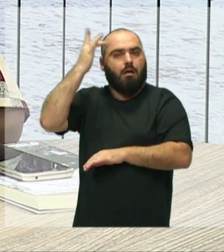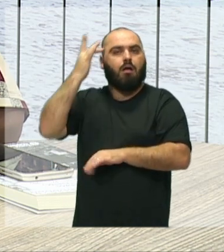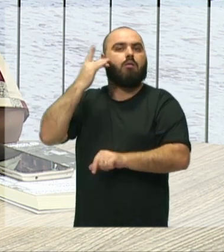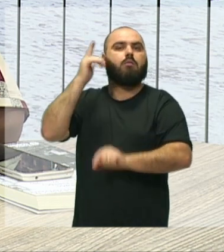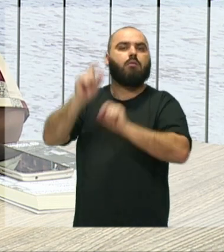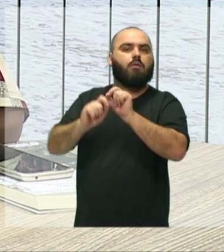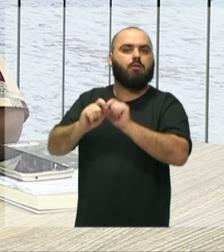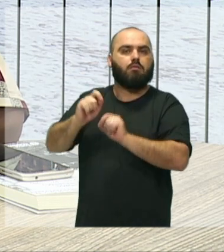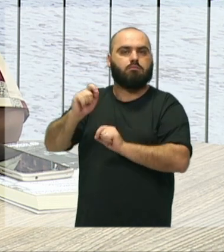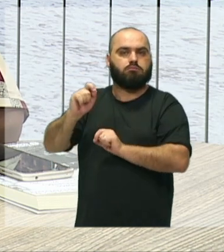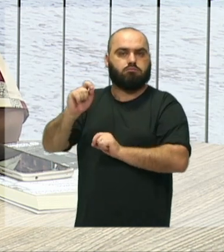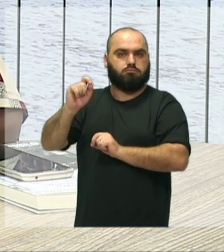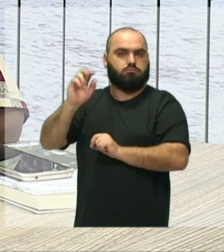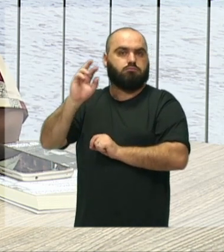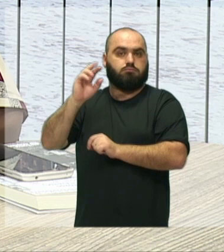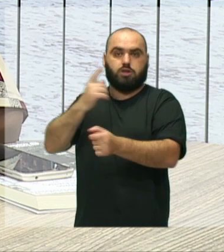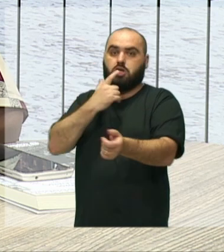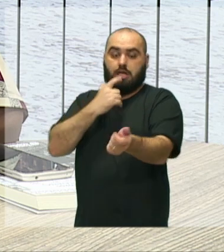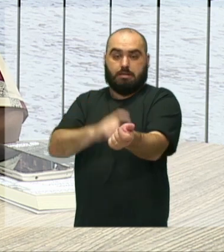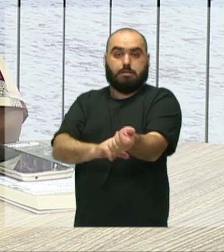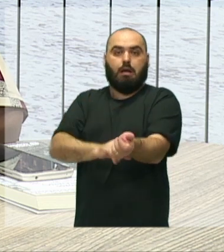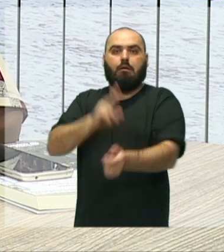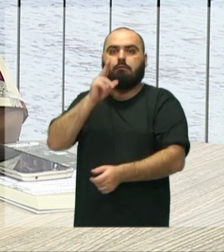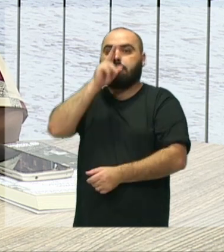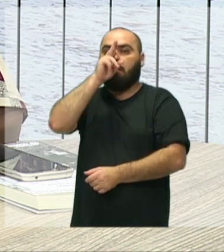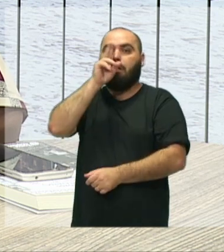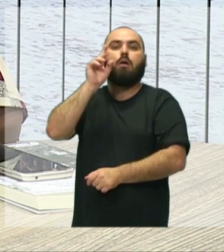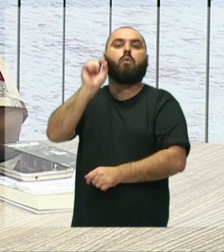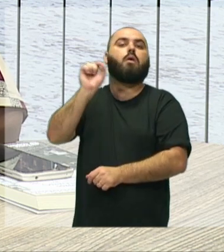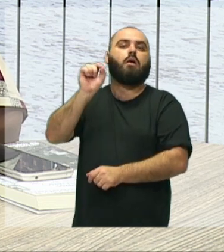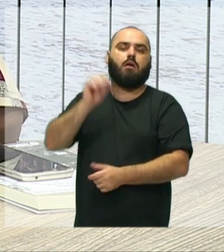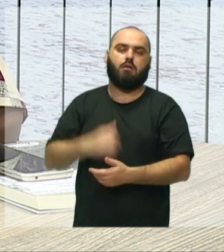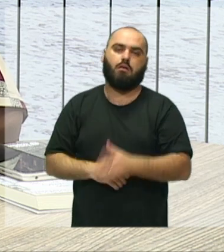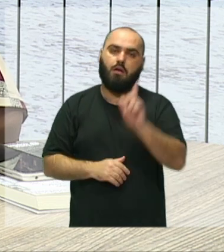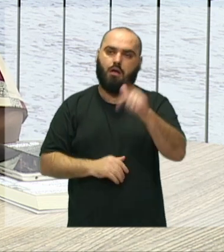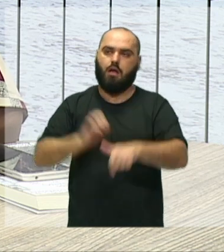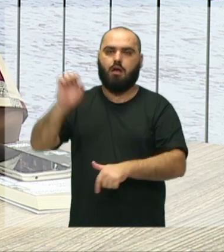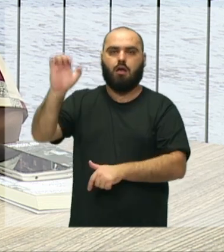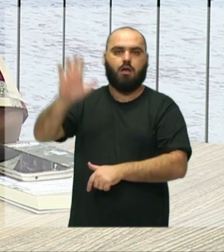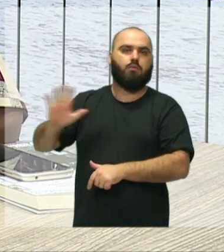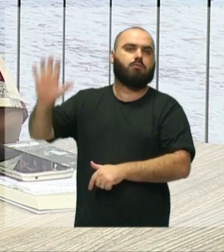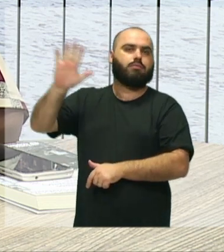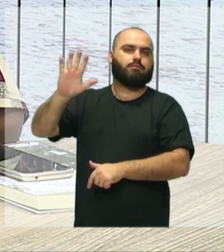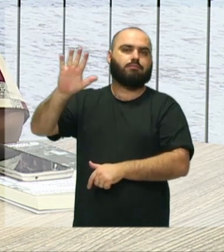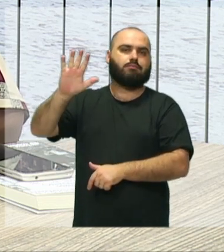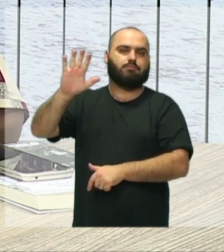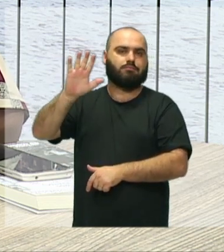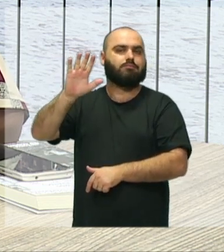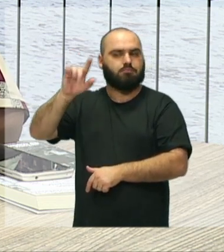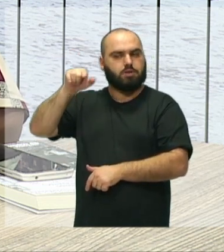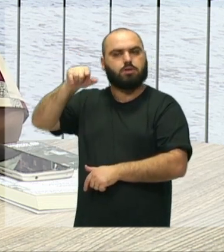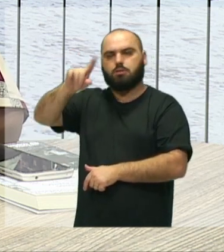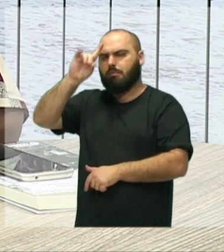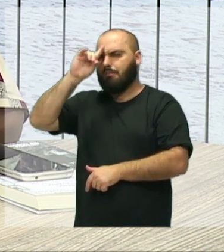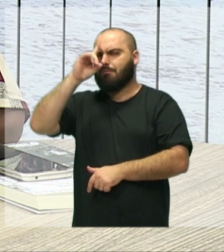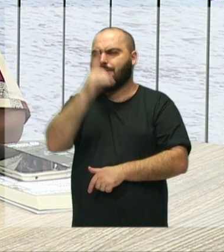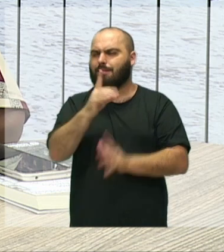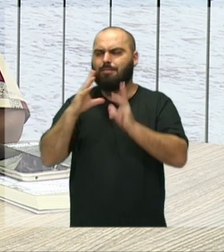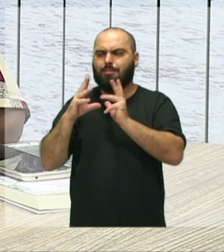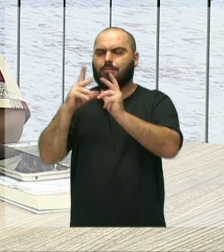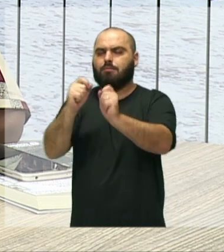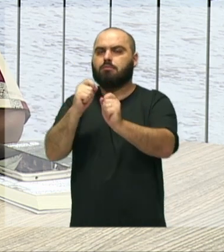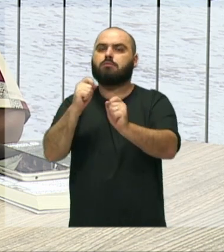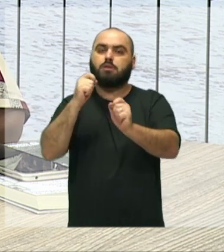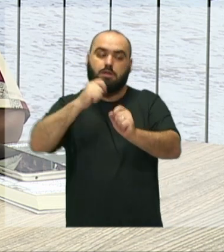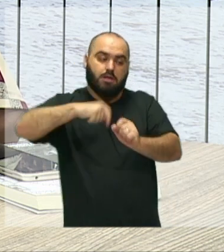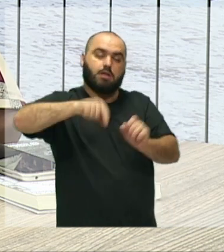superior, o pretenso sangue forte, que seria o europeu, ia dominar e nós ia chegar numa